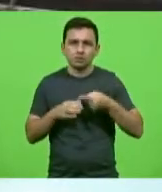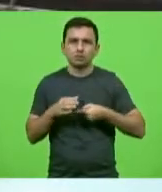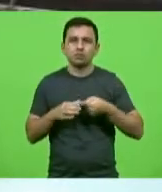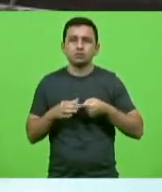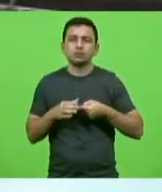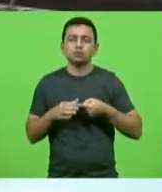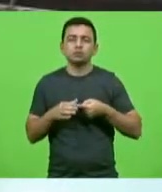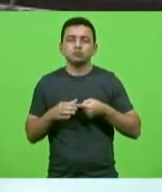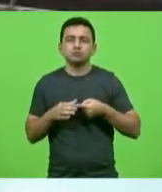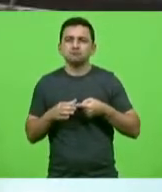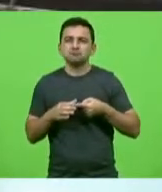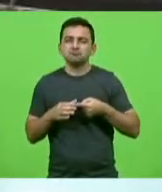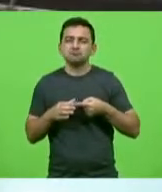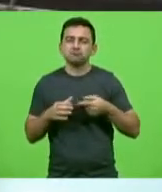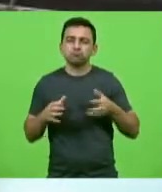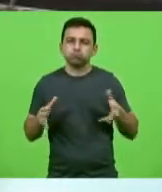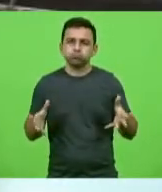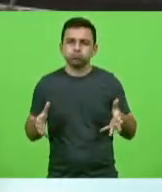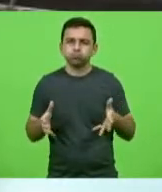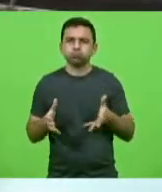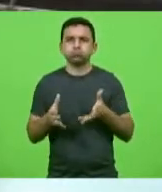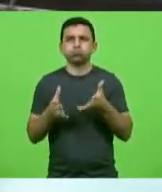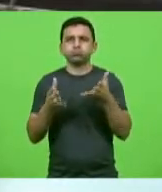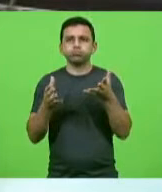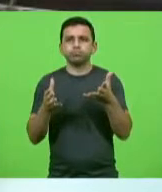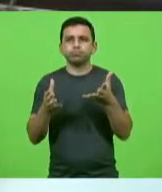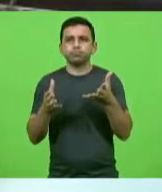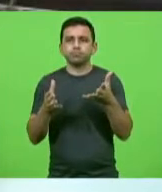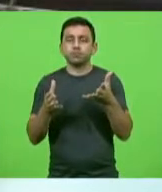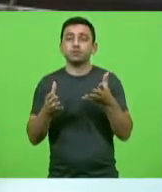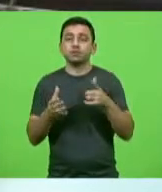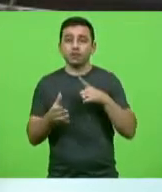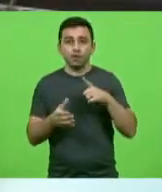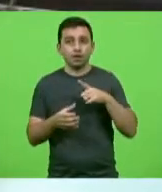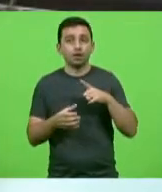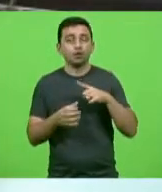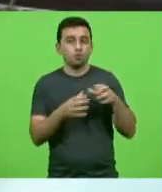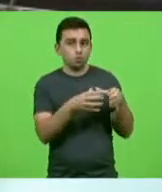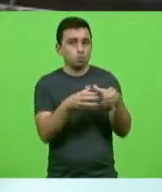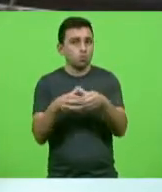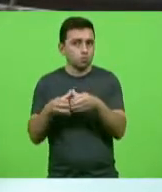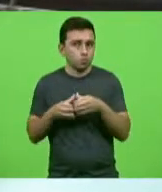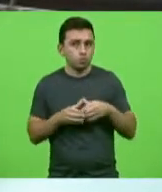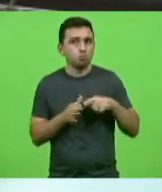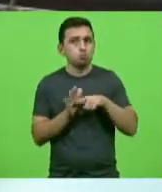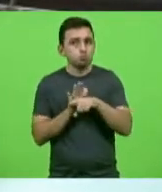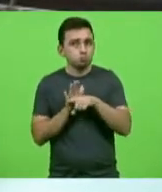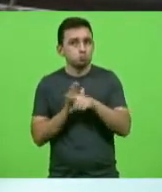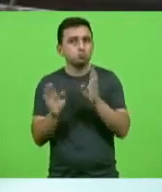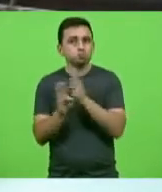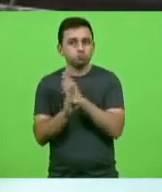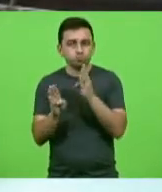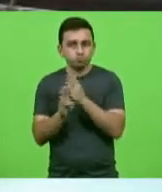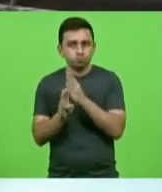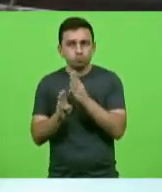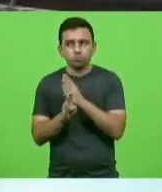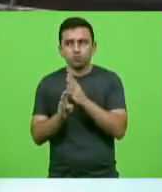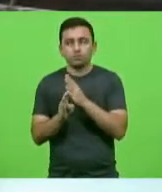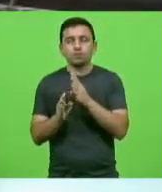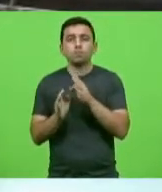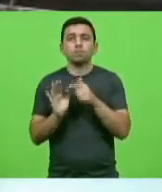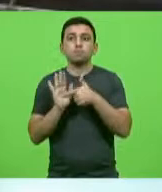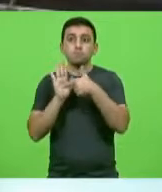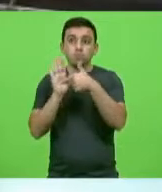processamento emergiram de copiosos órgãos investigativos, apontando